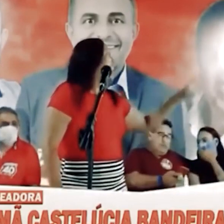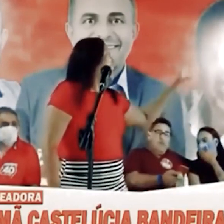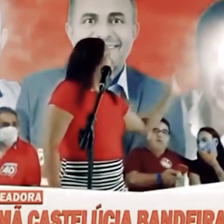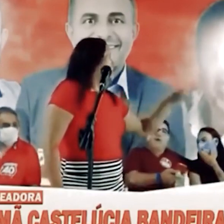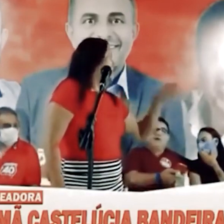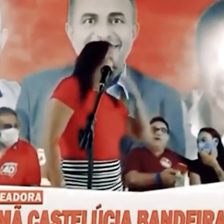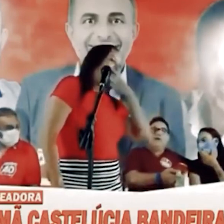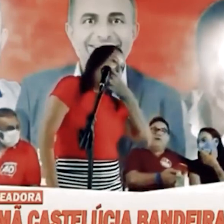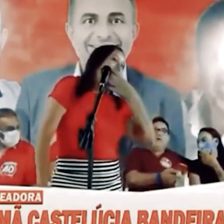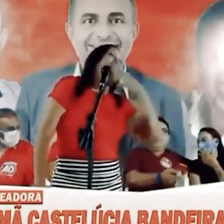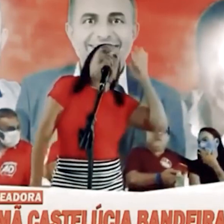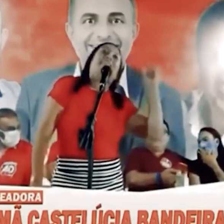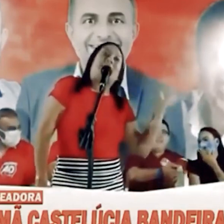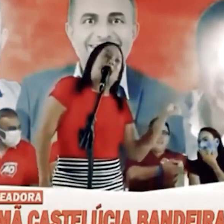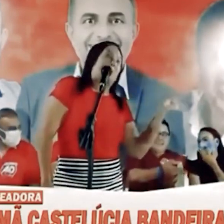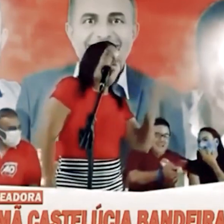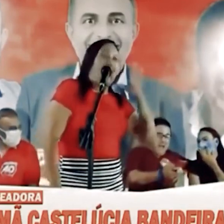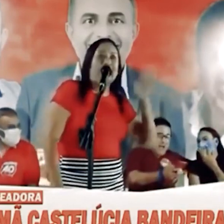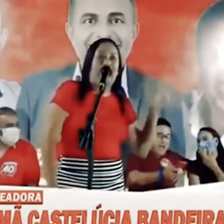maldar.